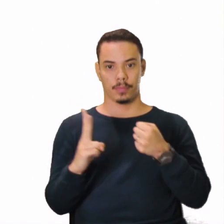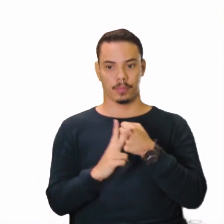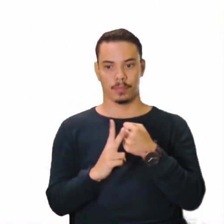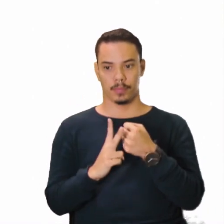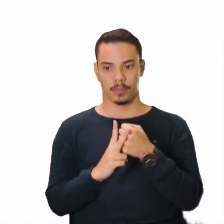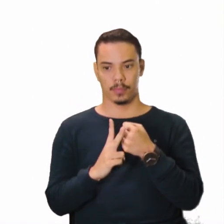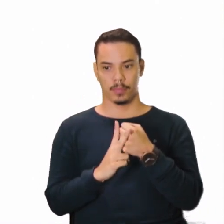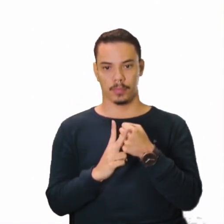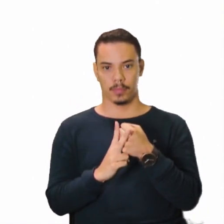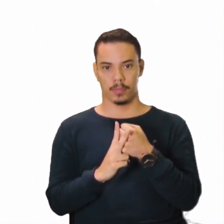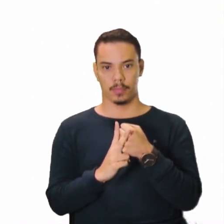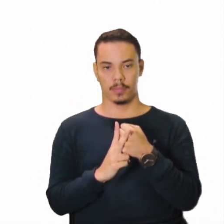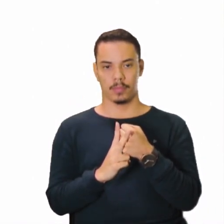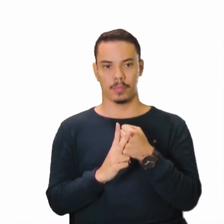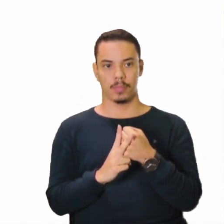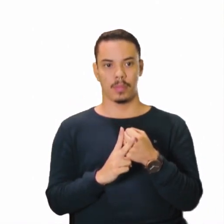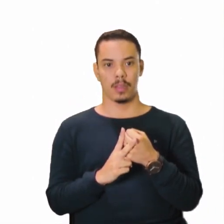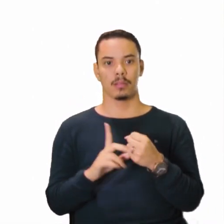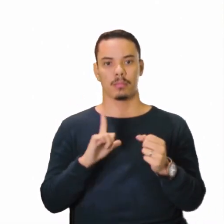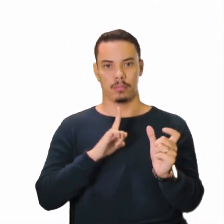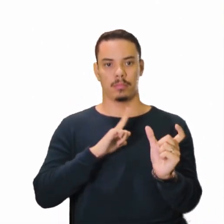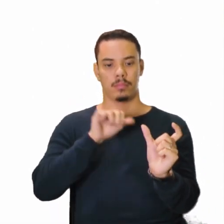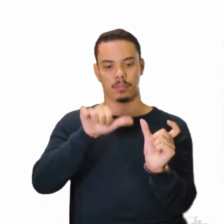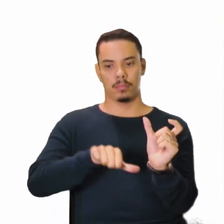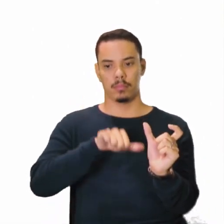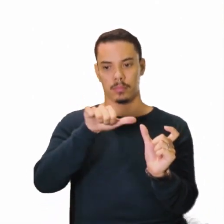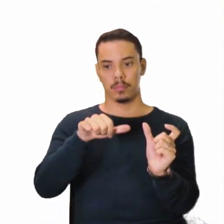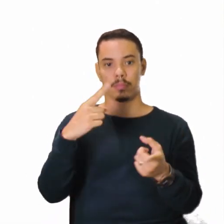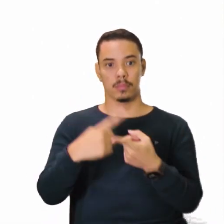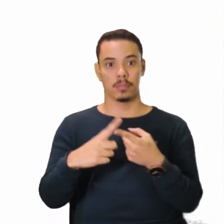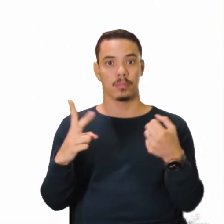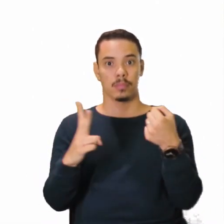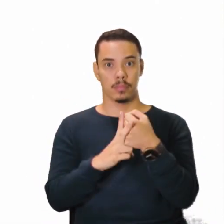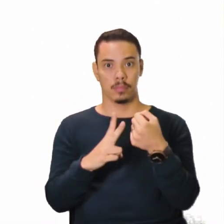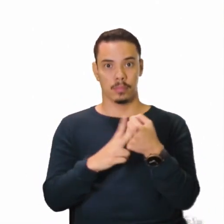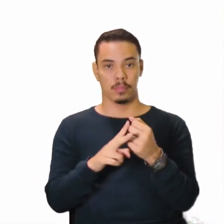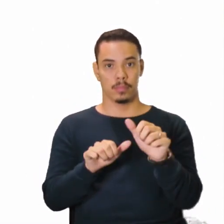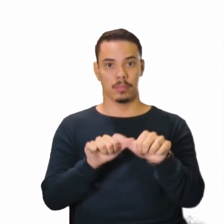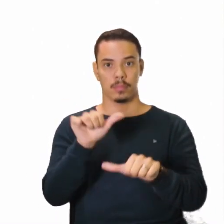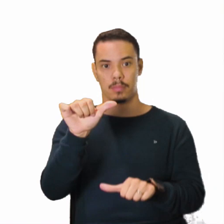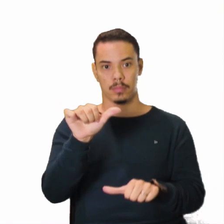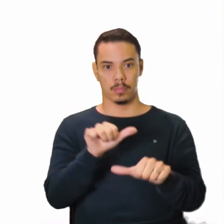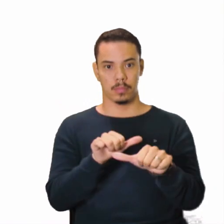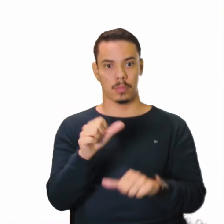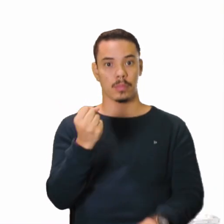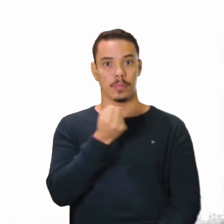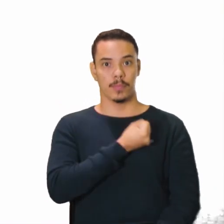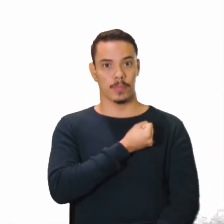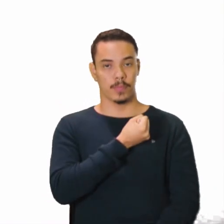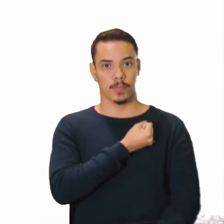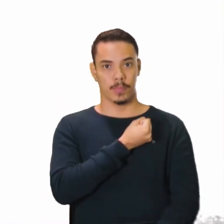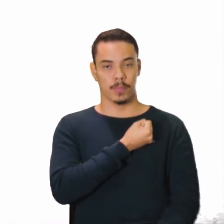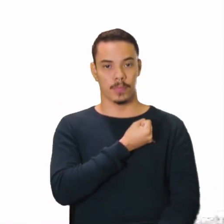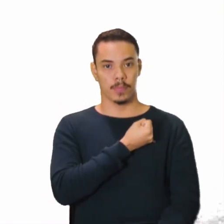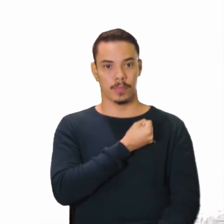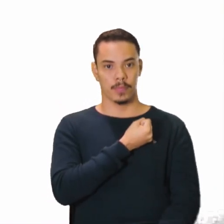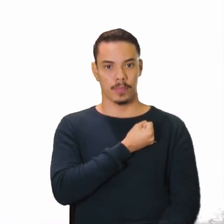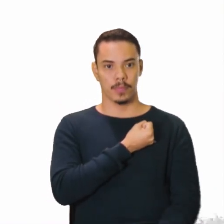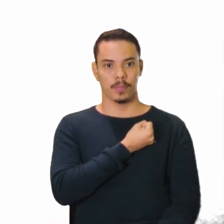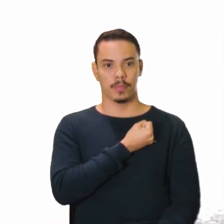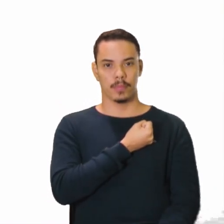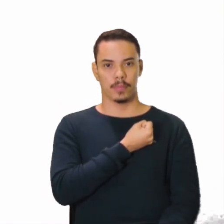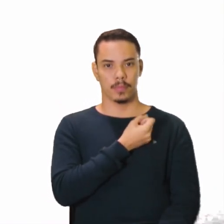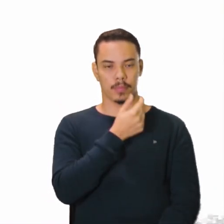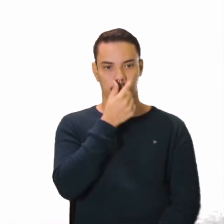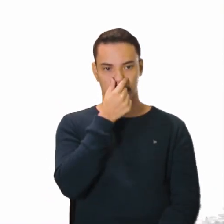tá? A flexão. Os verbos, eles se flexionam em número, tá? Quando a gente fala que